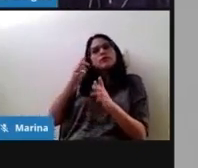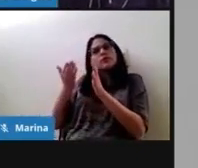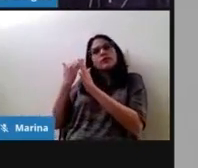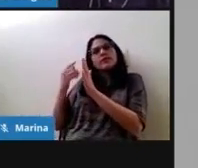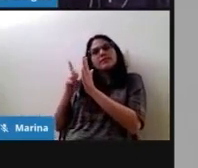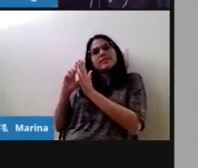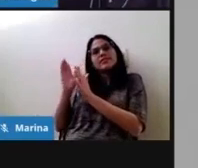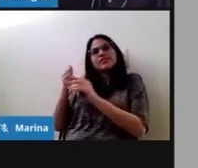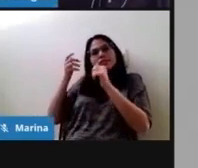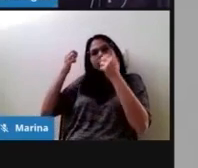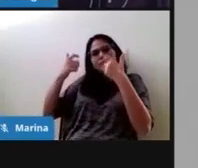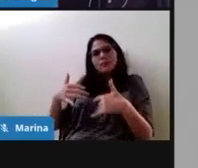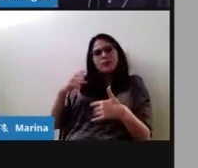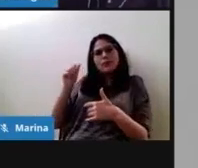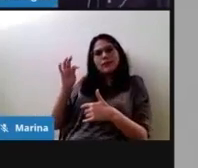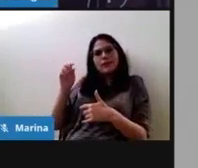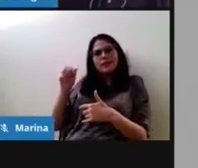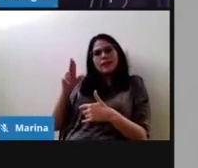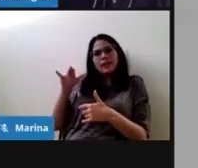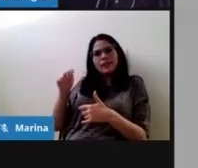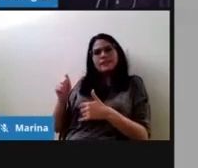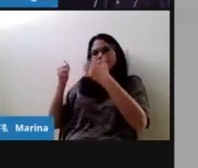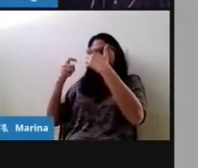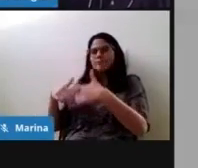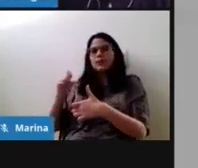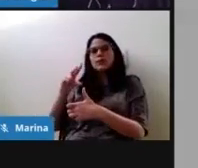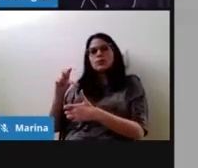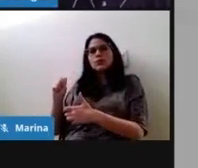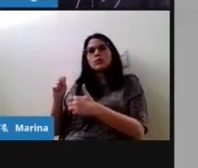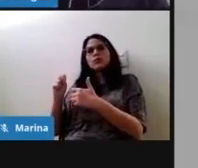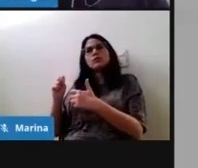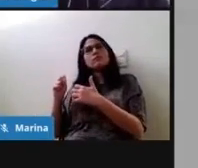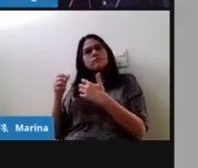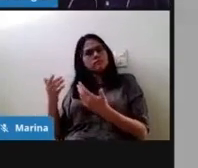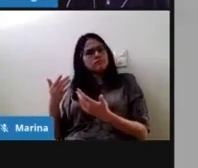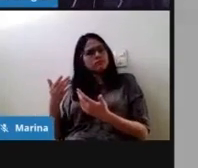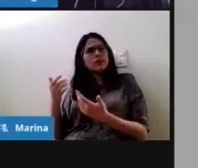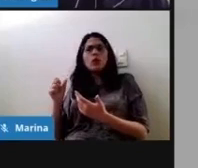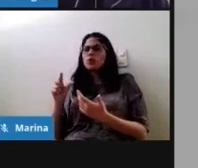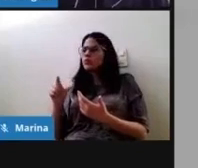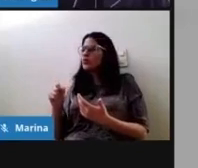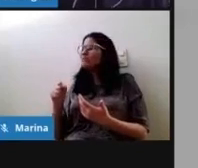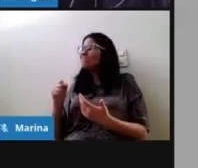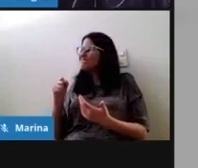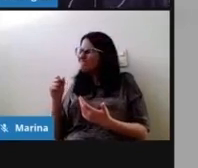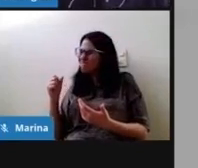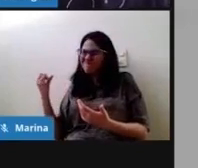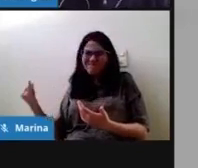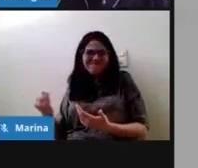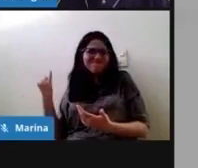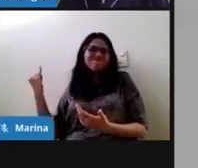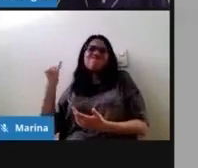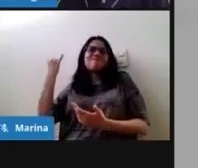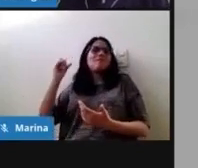muito bem, né, esse sistema de saúde, ele é um patrimônio realmente que nós temos,